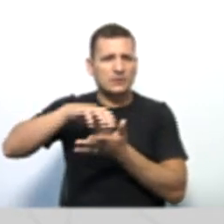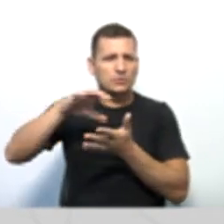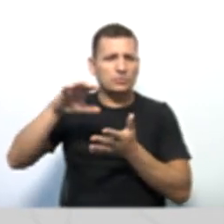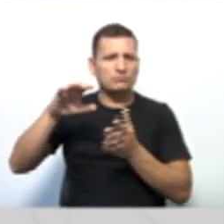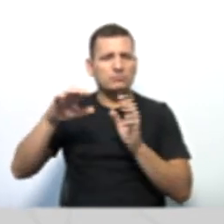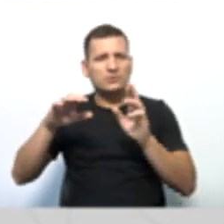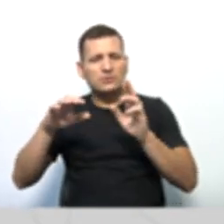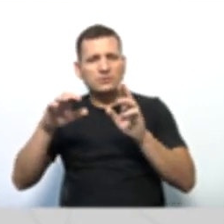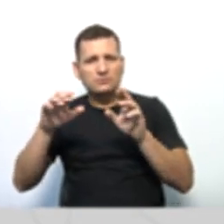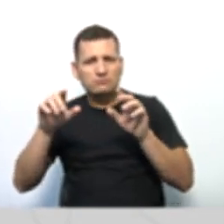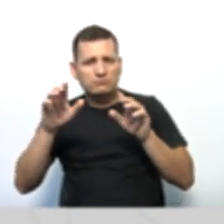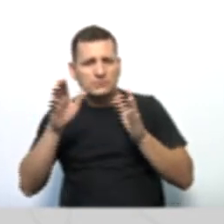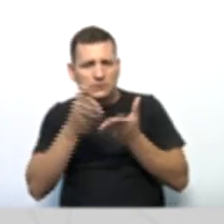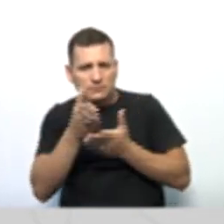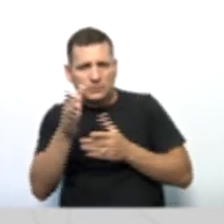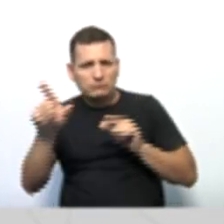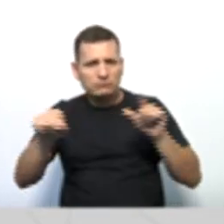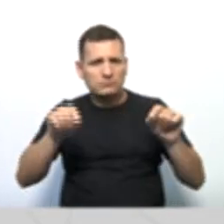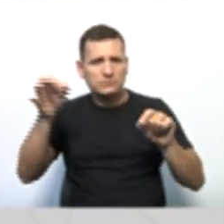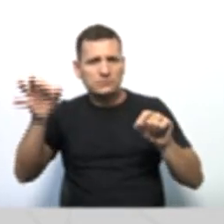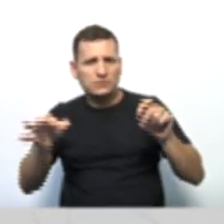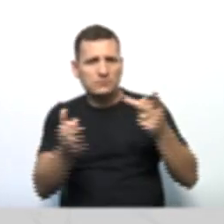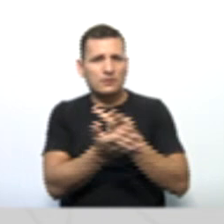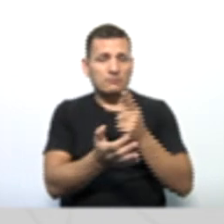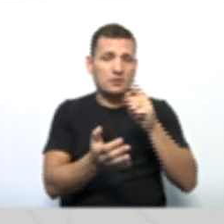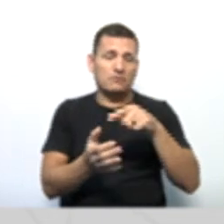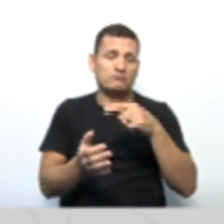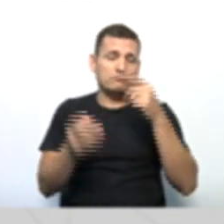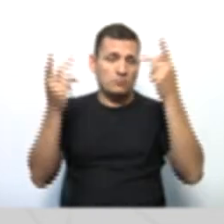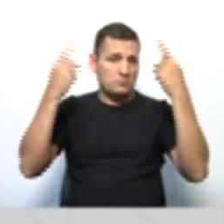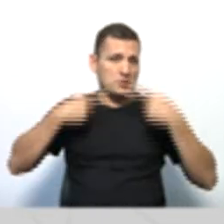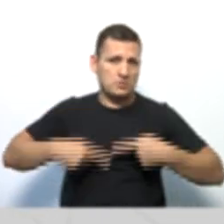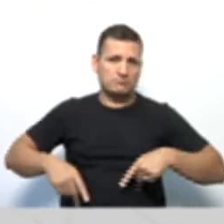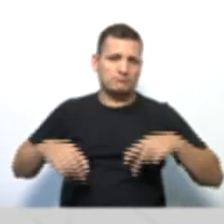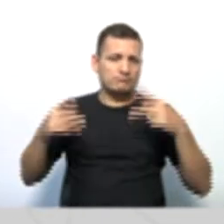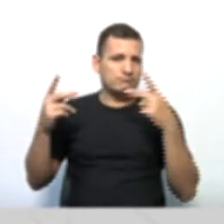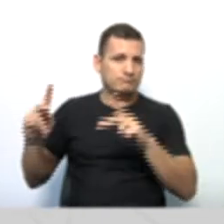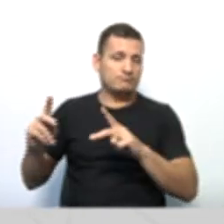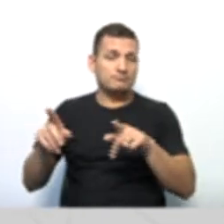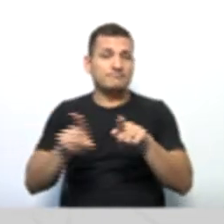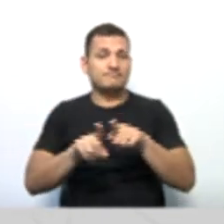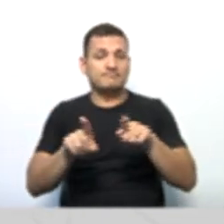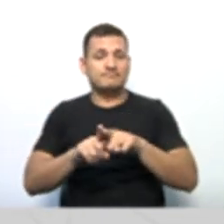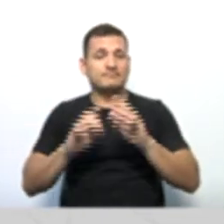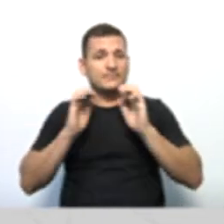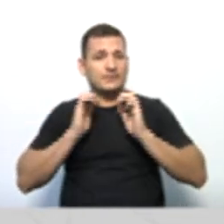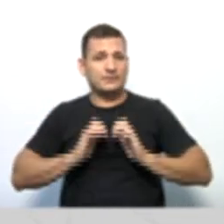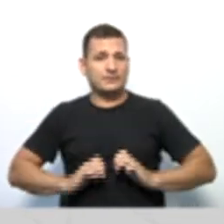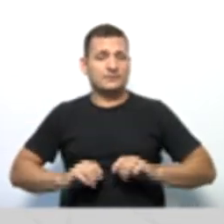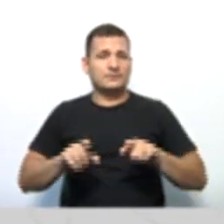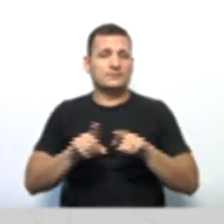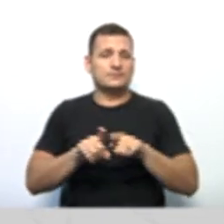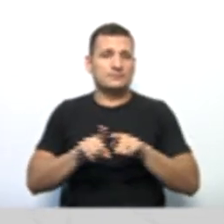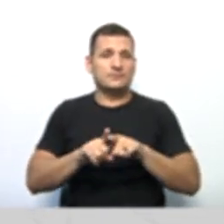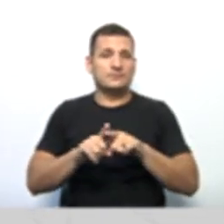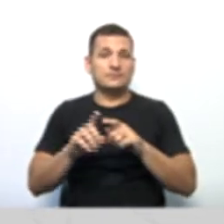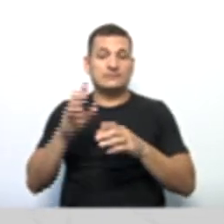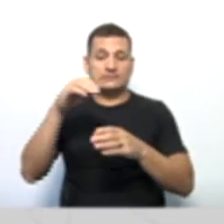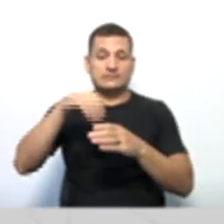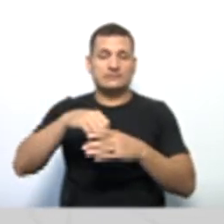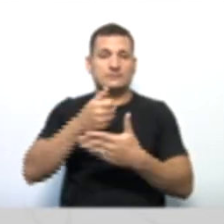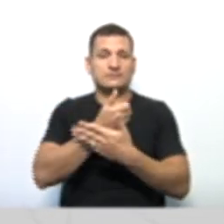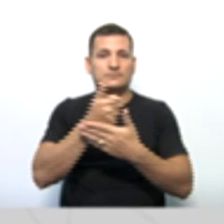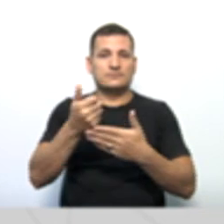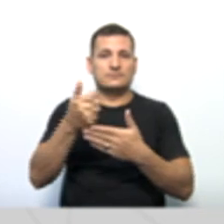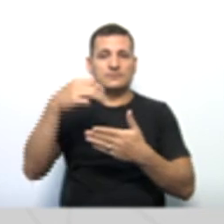e do errado é a própria humanidade. Era uma ética também que negava a vontade divina na moral. Vão